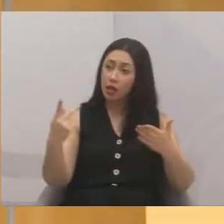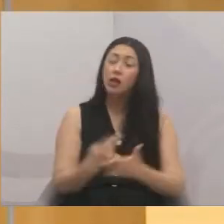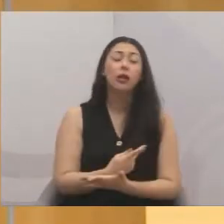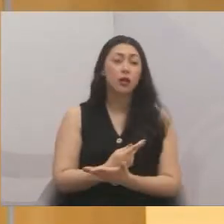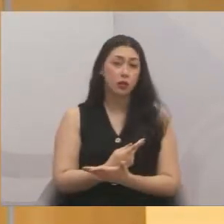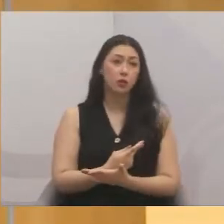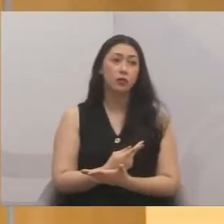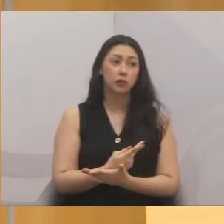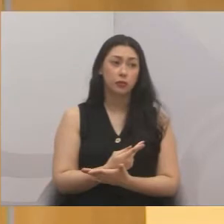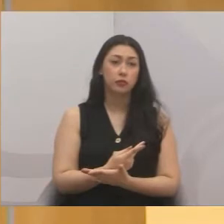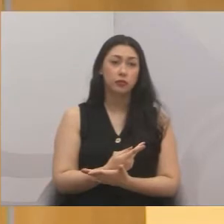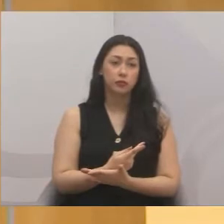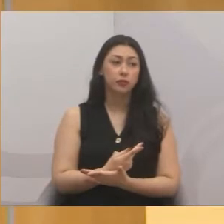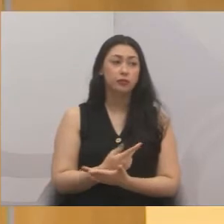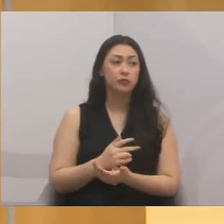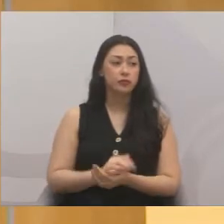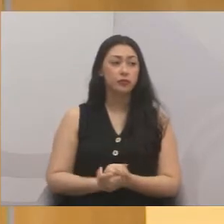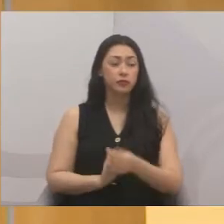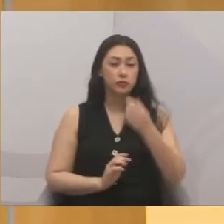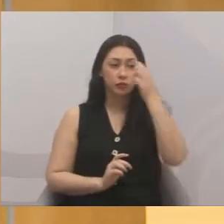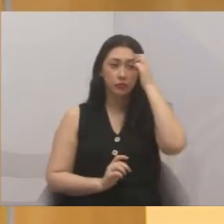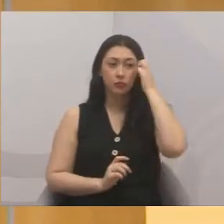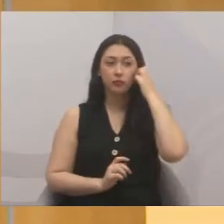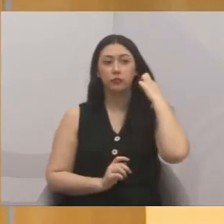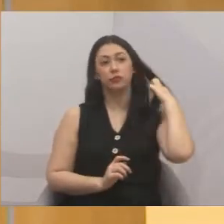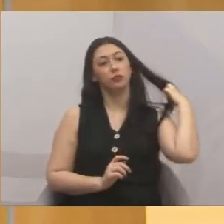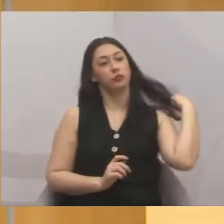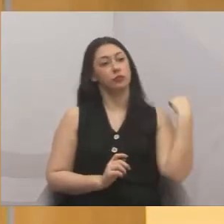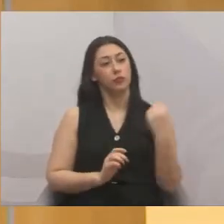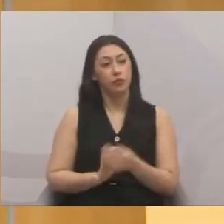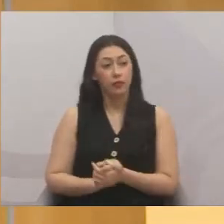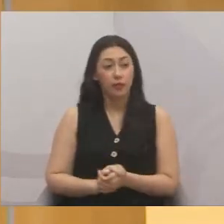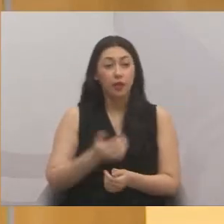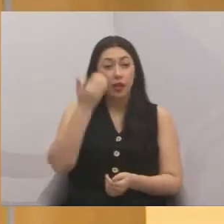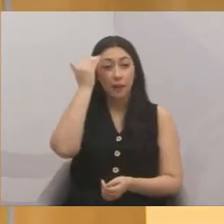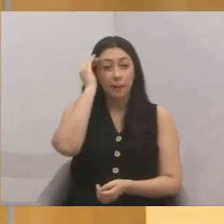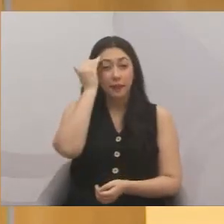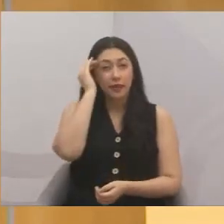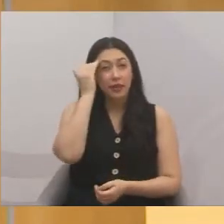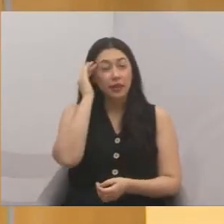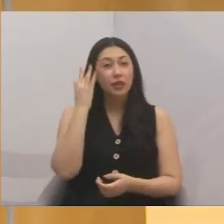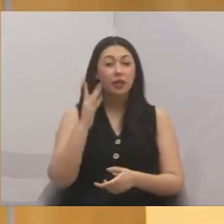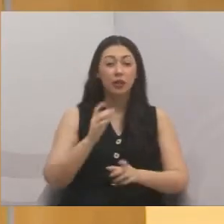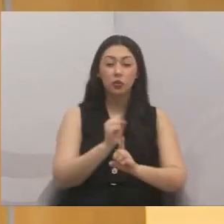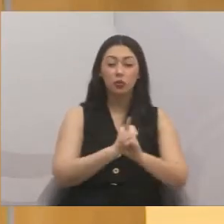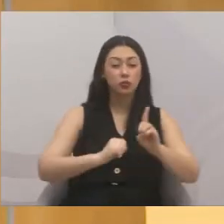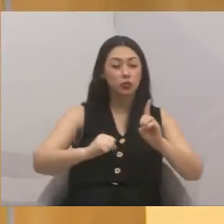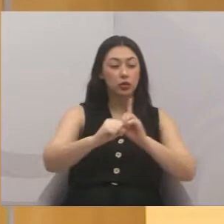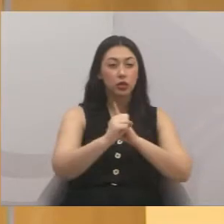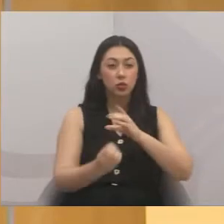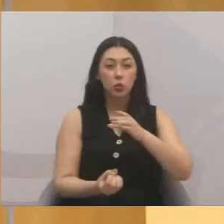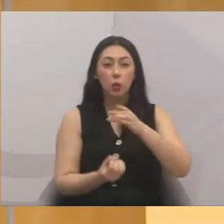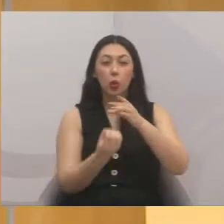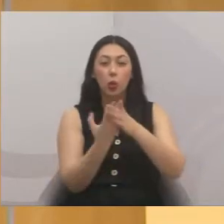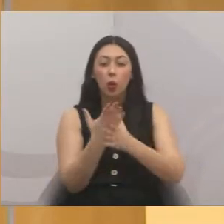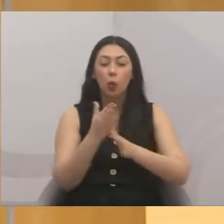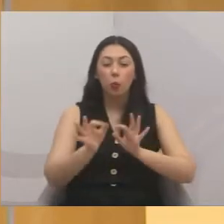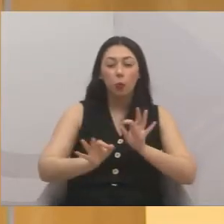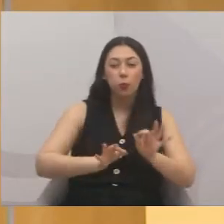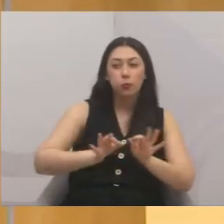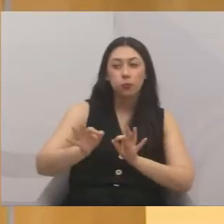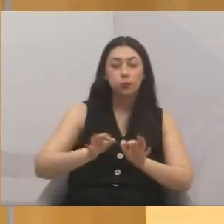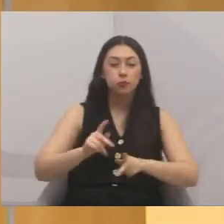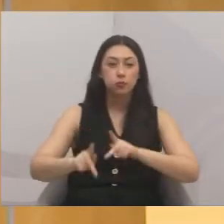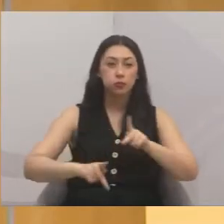É preciso reconhecer que a sociedade foi construída e constituída pelo povo branco. É preciso a